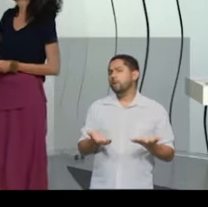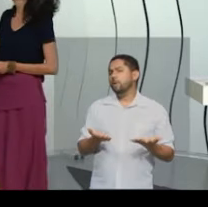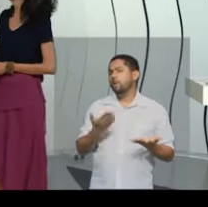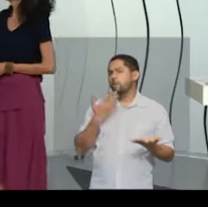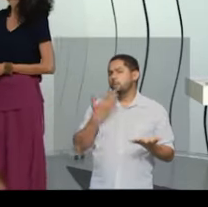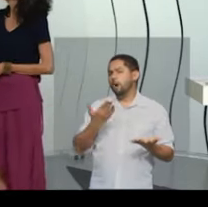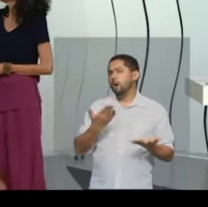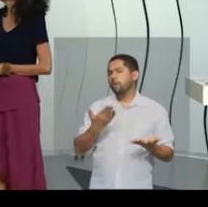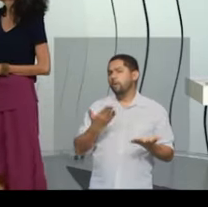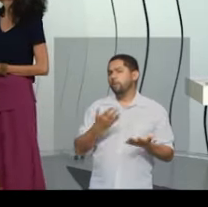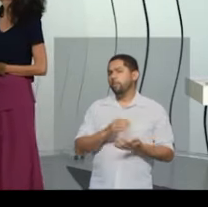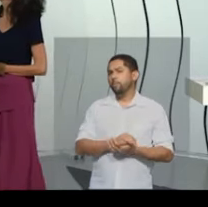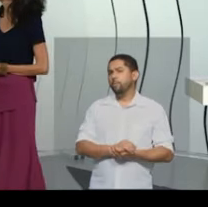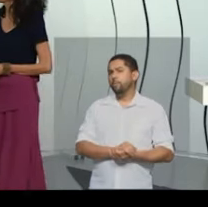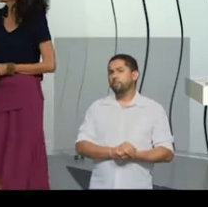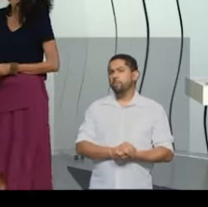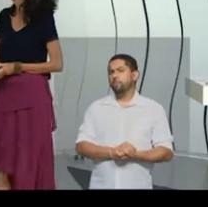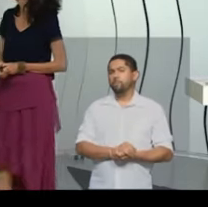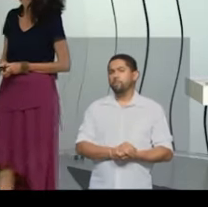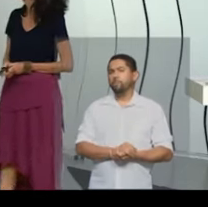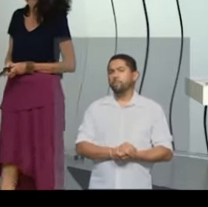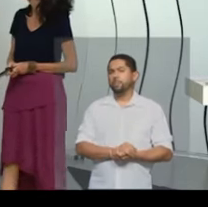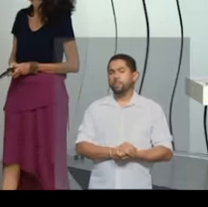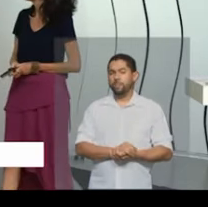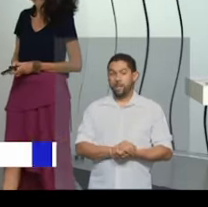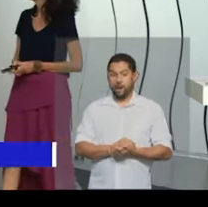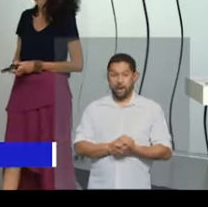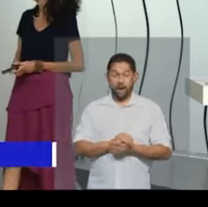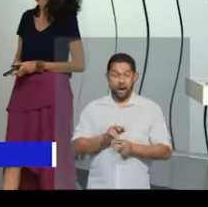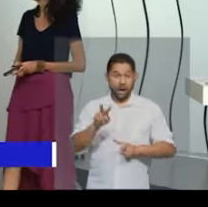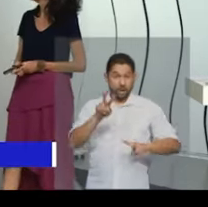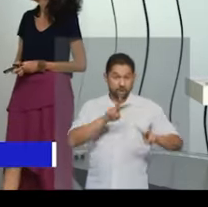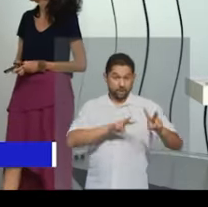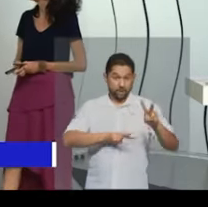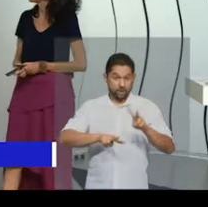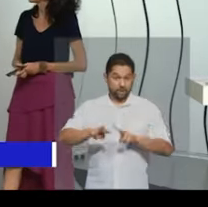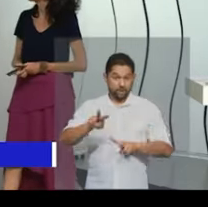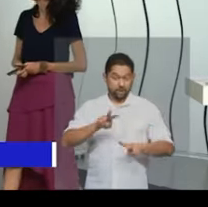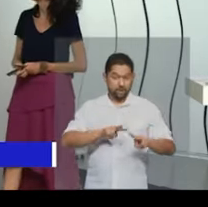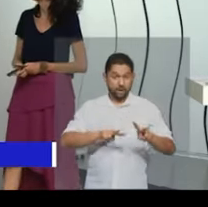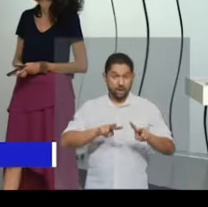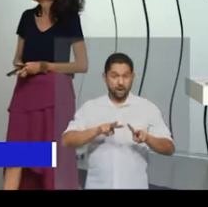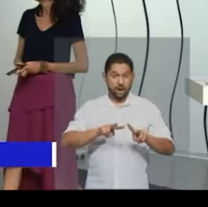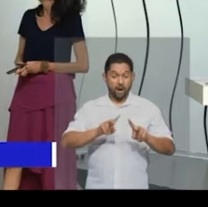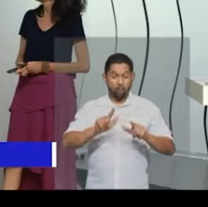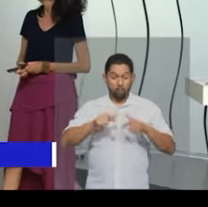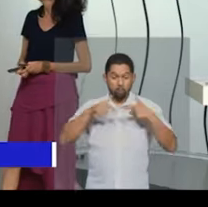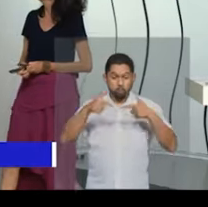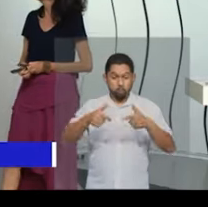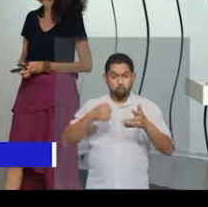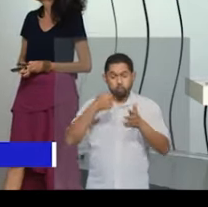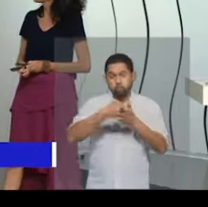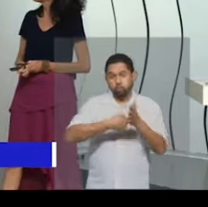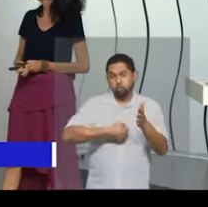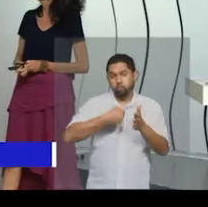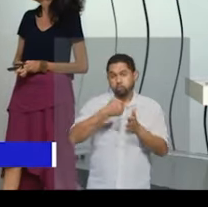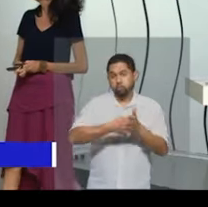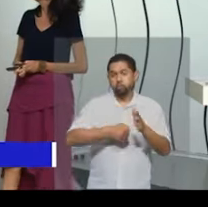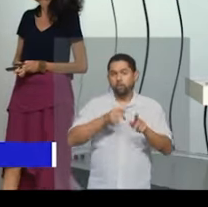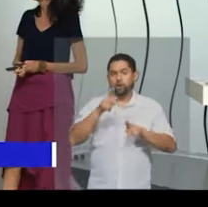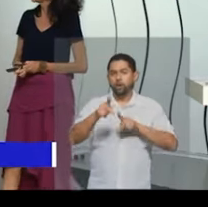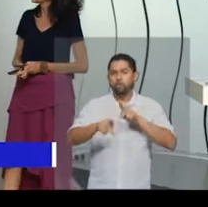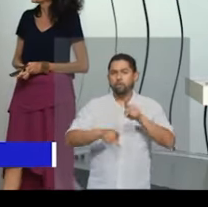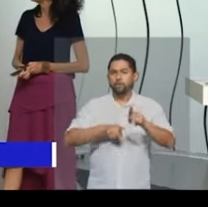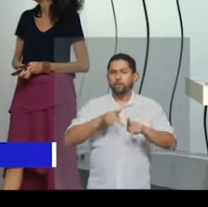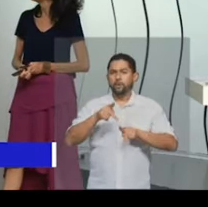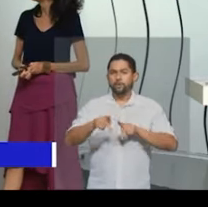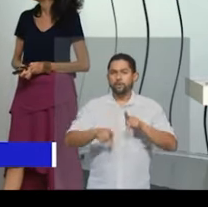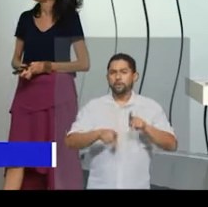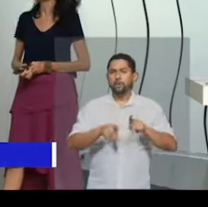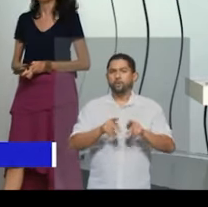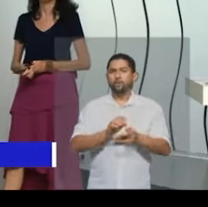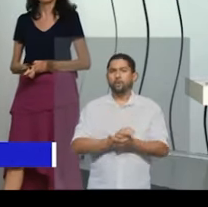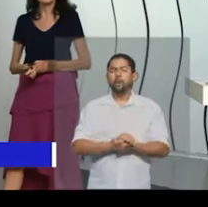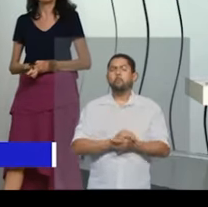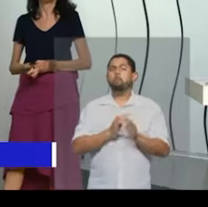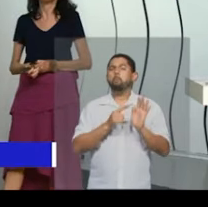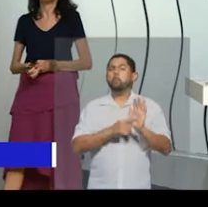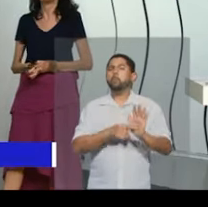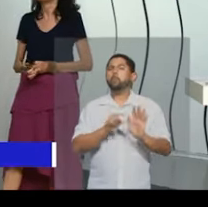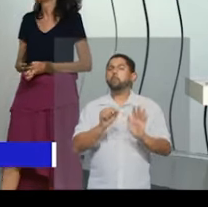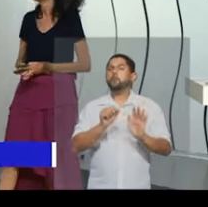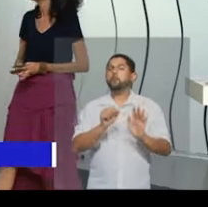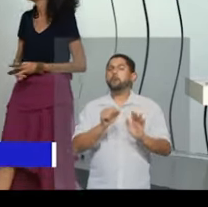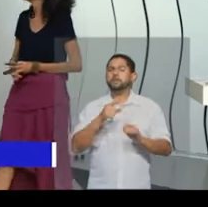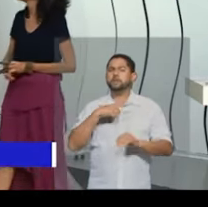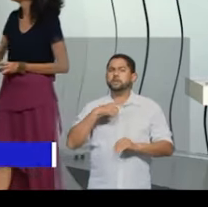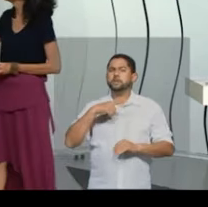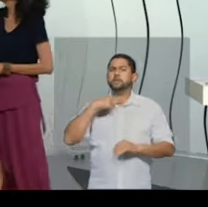A mobilização analisada representou um alerta, na medida em que a ação popular